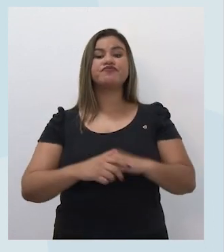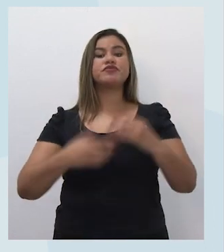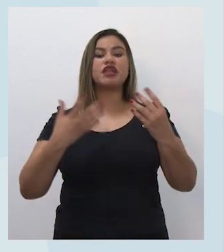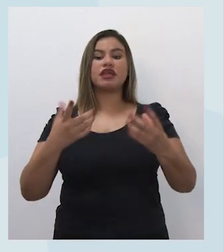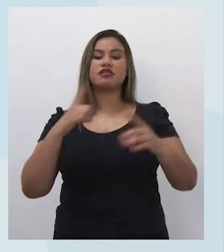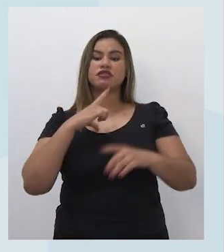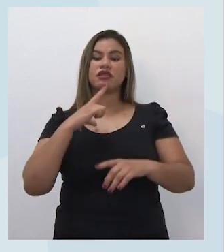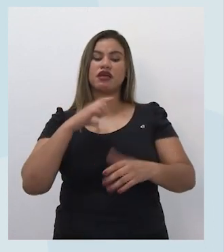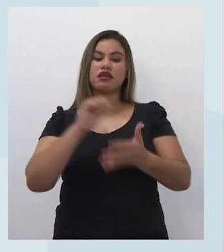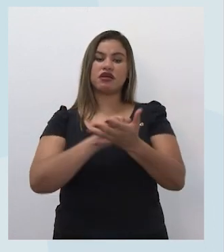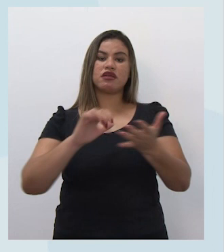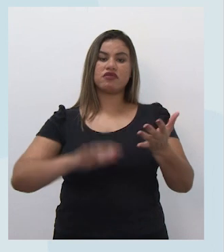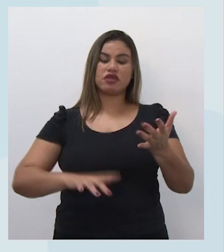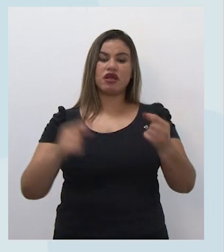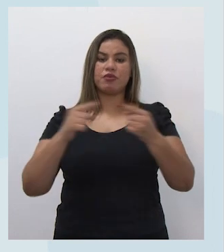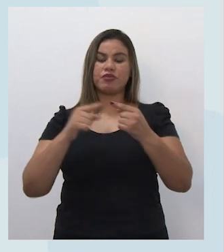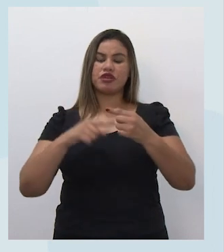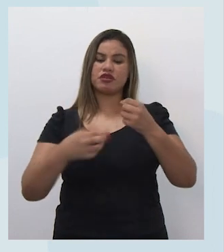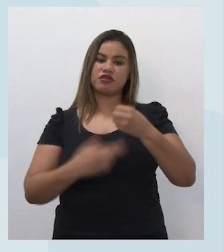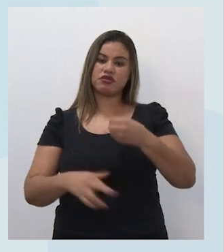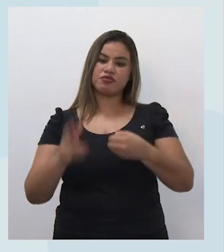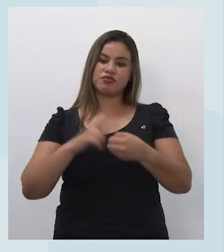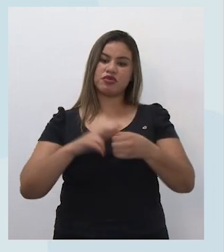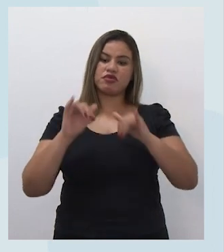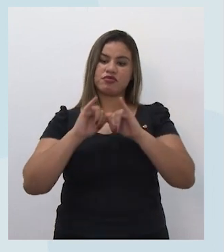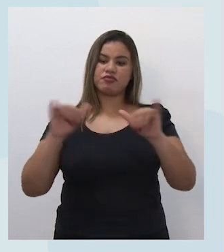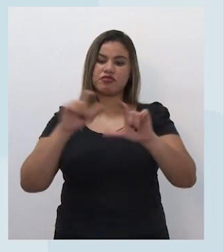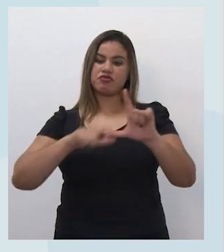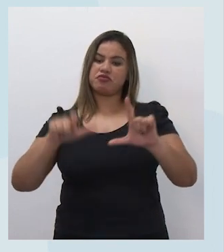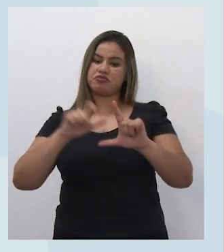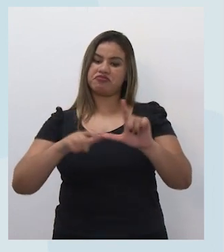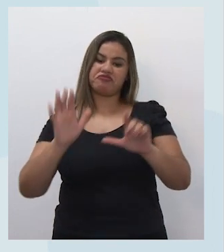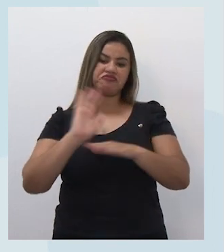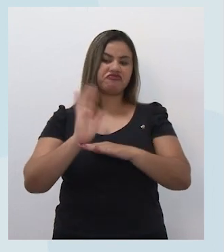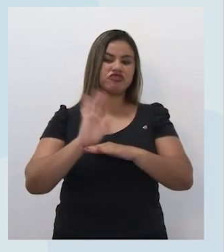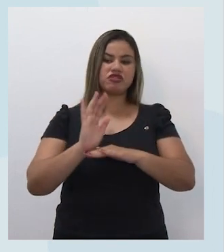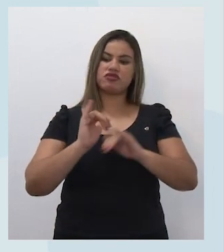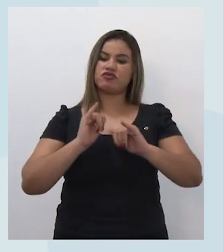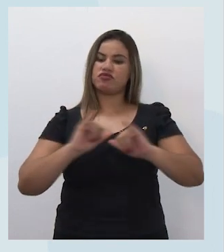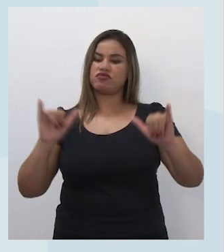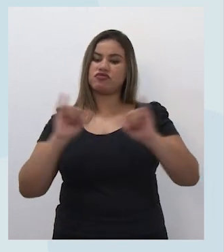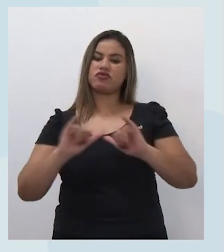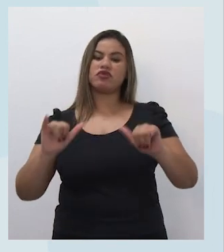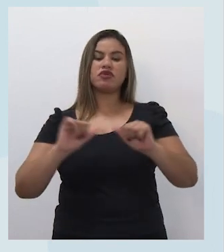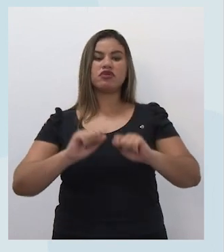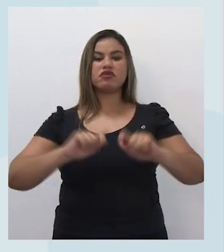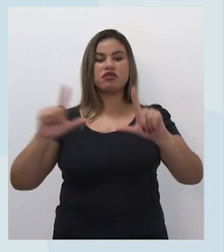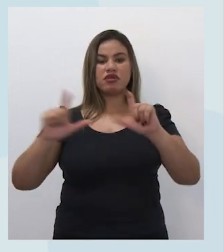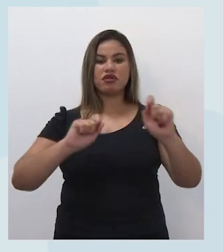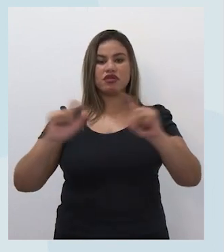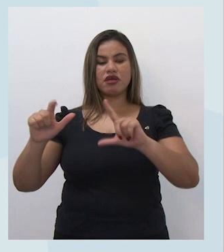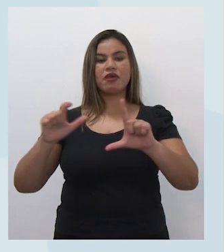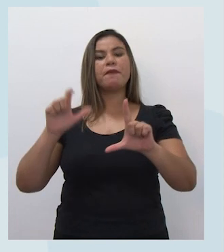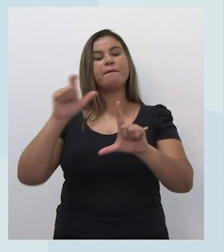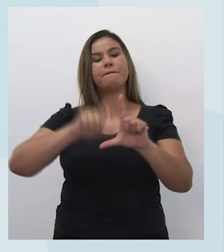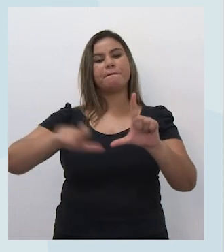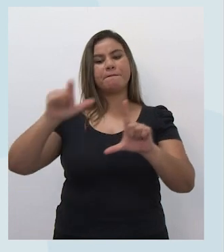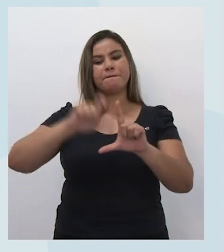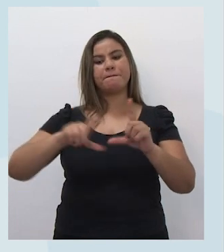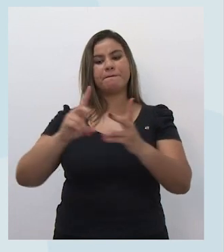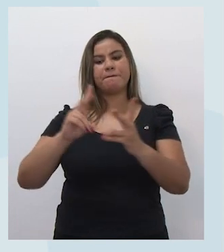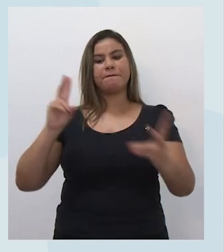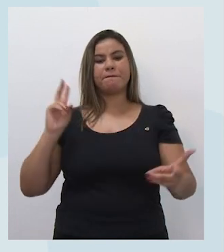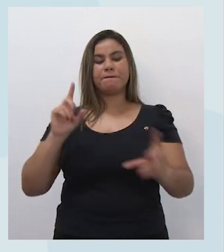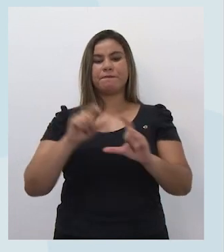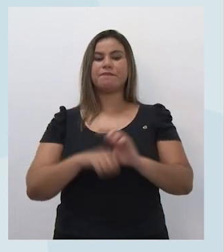de atividade a ser realizada na recuperação, a campanha digital, produção de vídeos, cartazes e ou banners